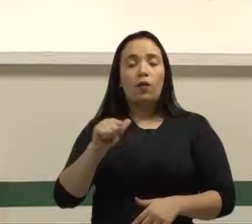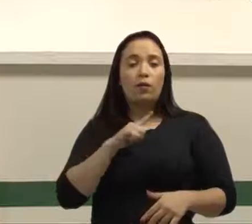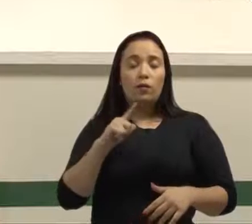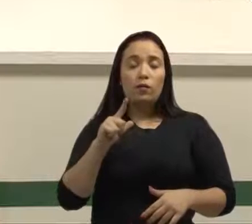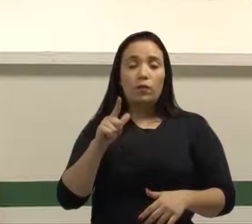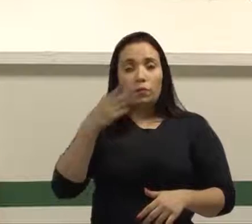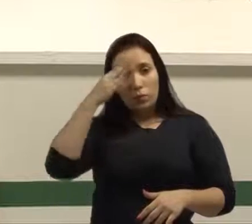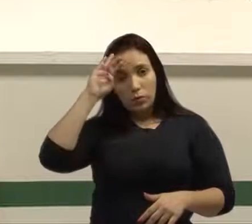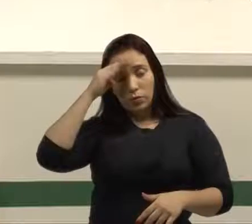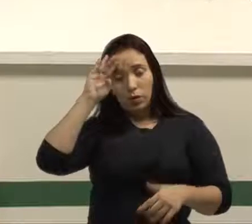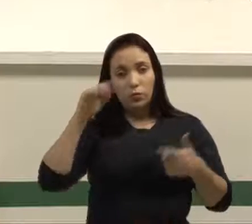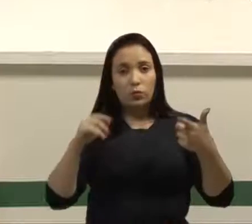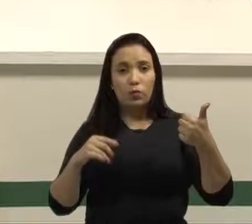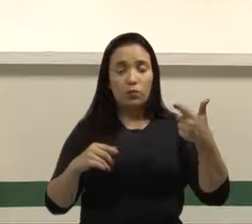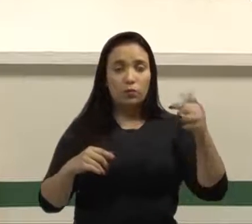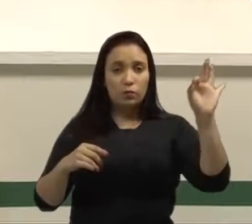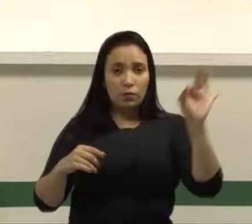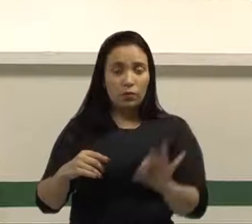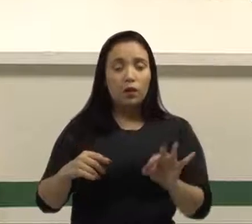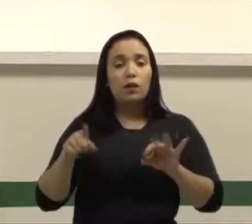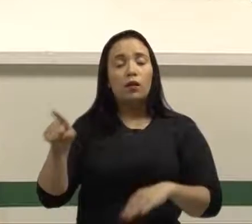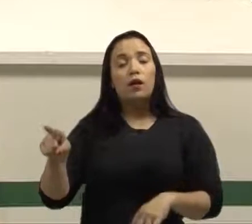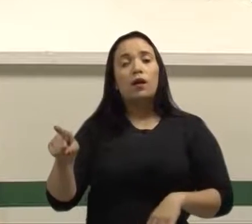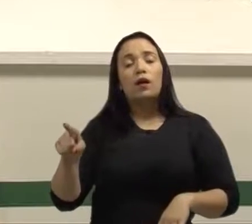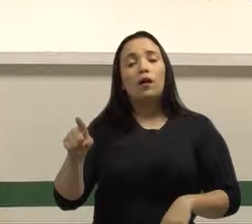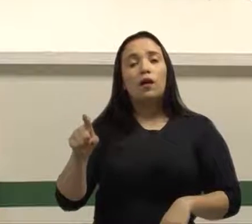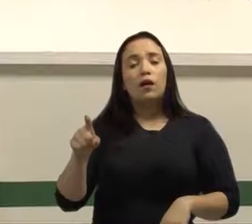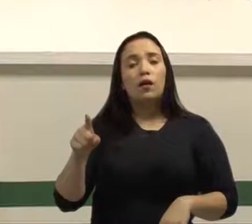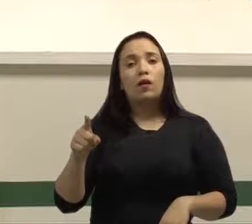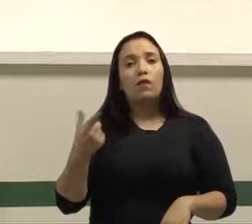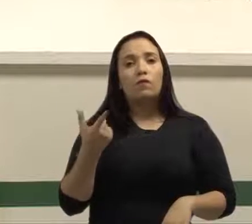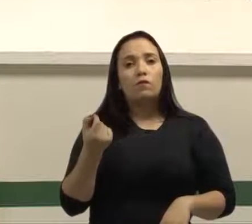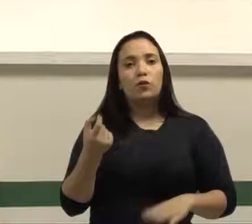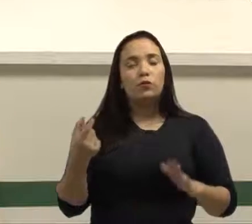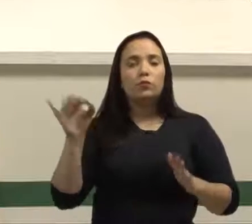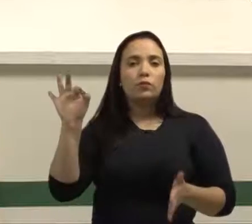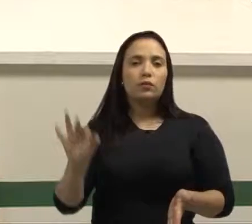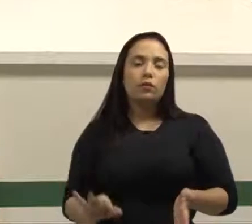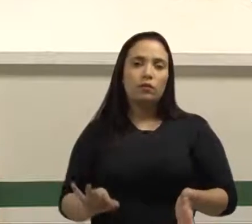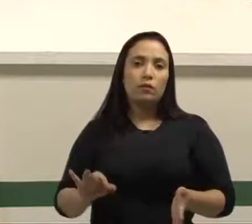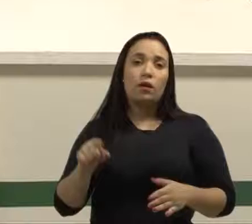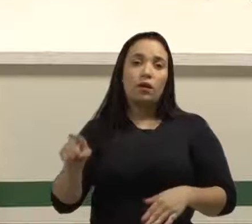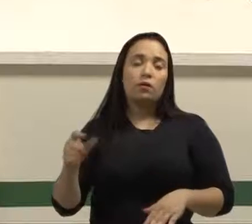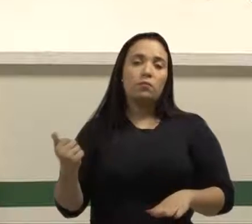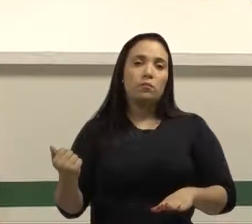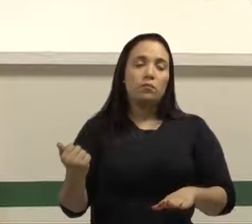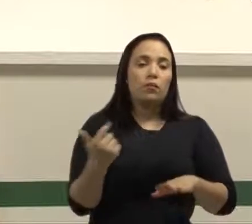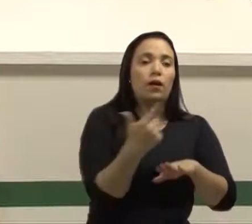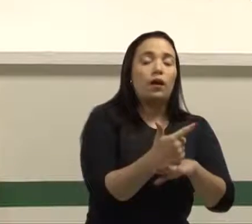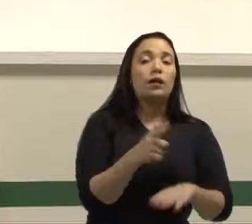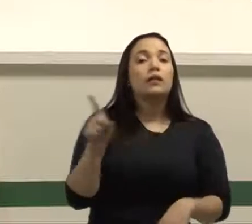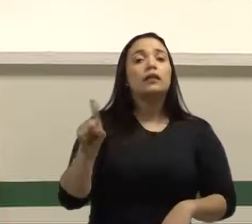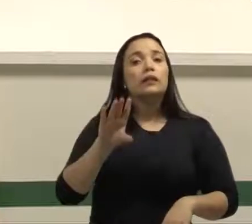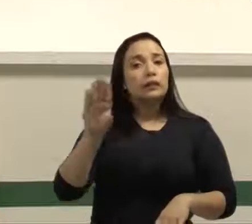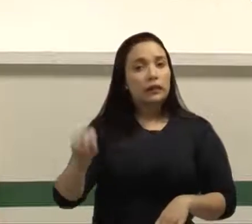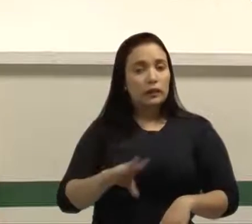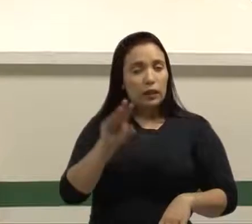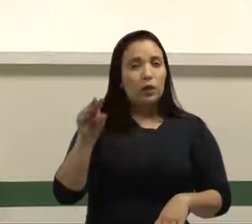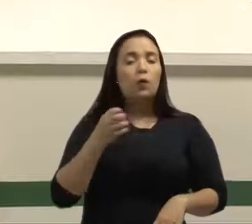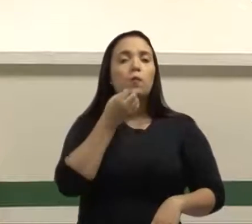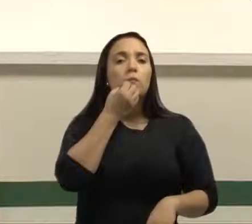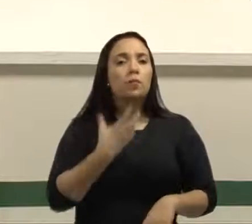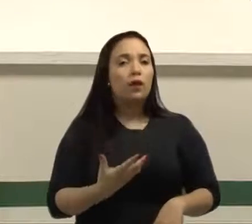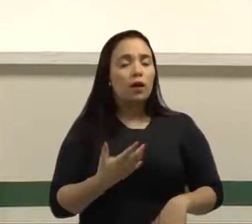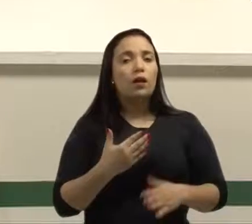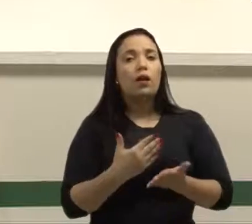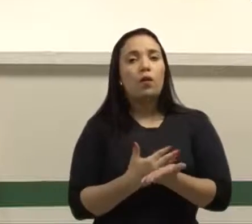tem 12 aí. E na estimulada, no máximo, ele alcança 20. 20. Então ele tem mais da metade do eleitorado. E o Ciro também está bem, que o Ciro na